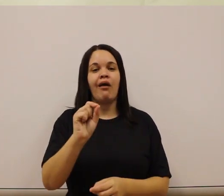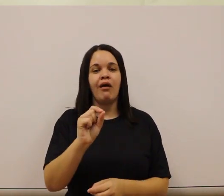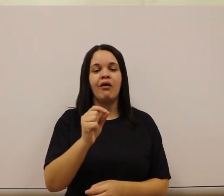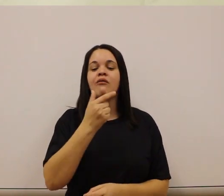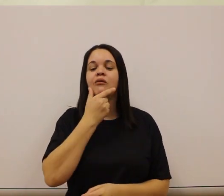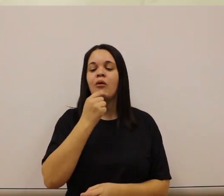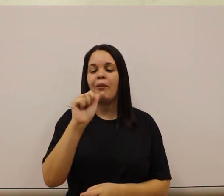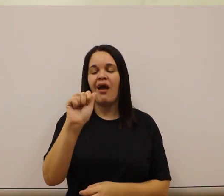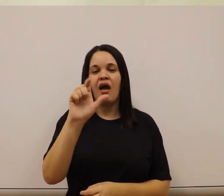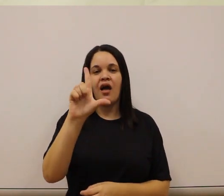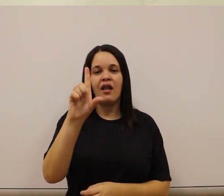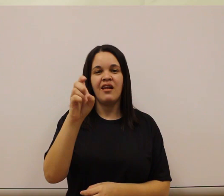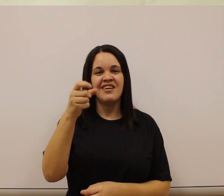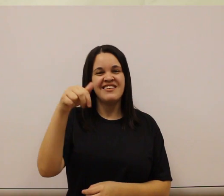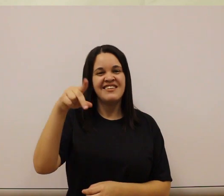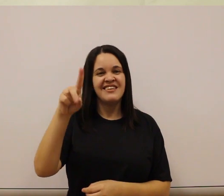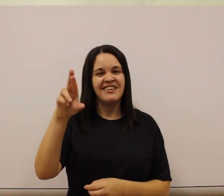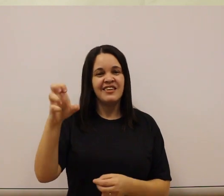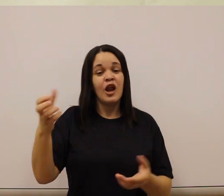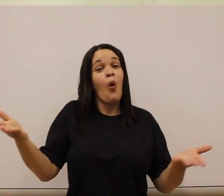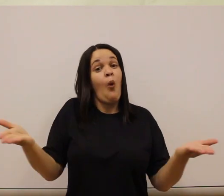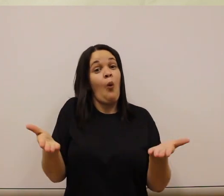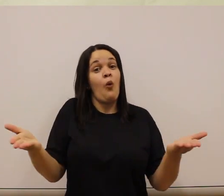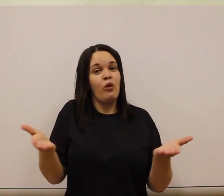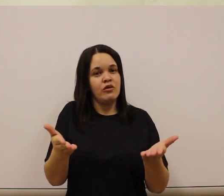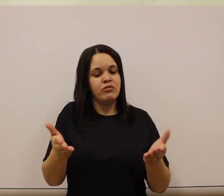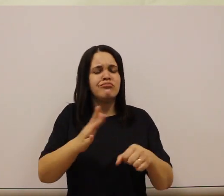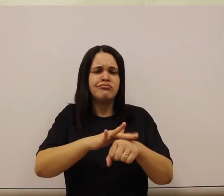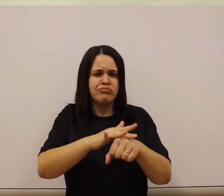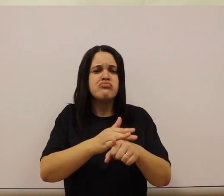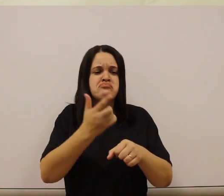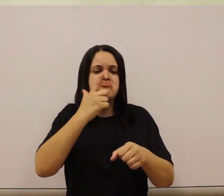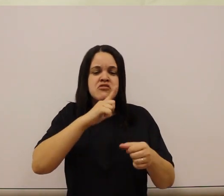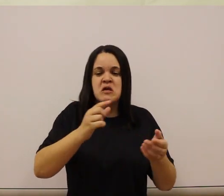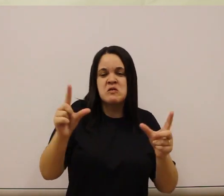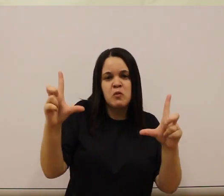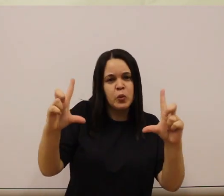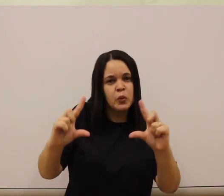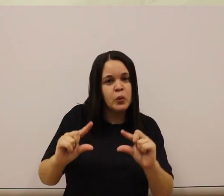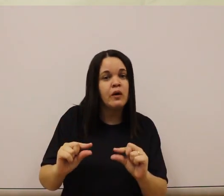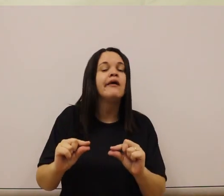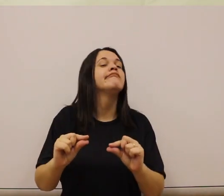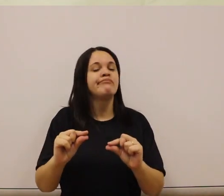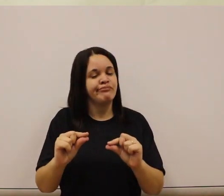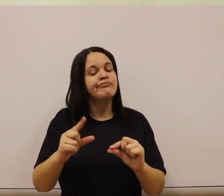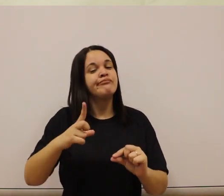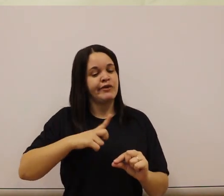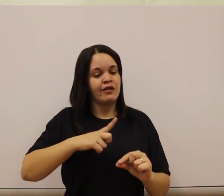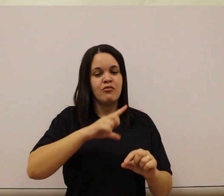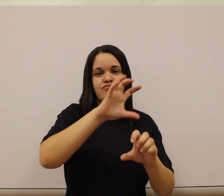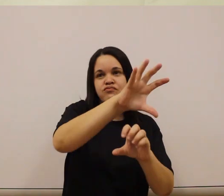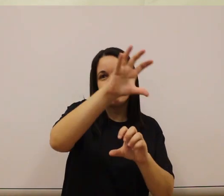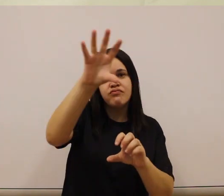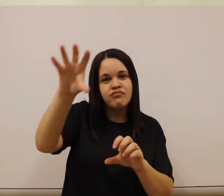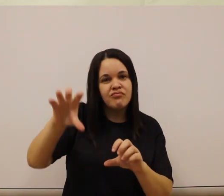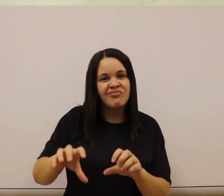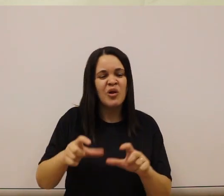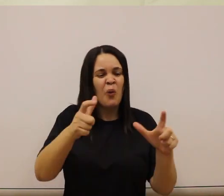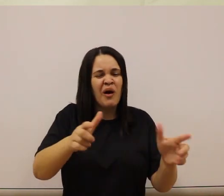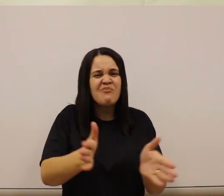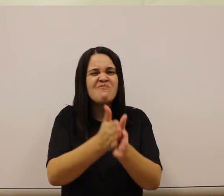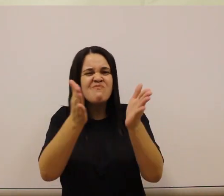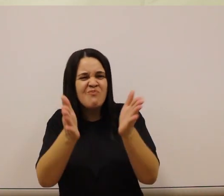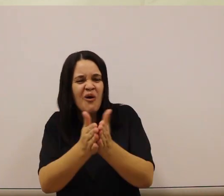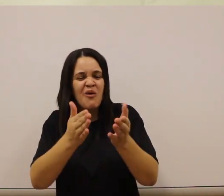por Alexandre Fleming. Hoje a doença ela é considerada controlada, mas ainda afeta regiões